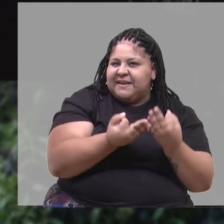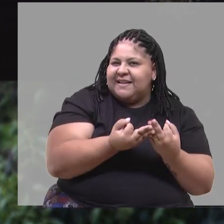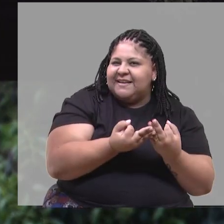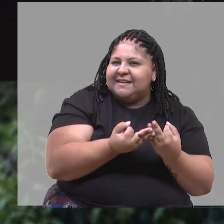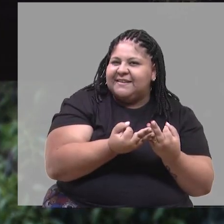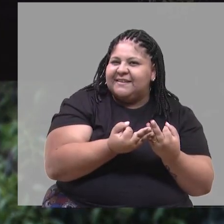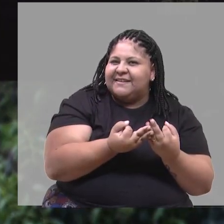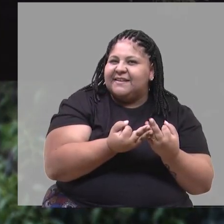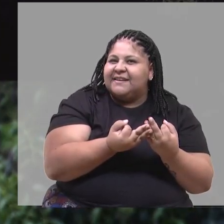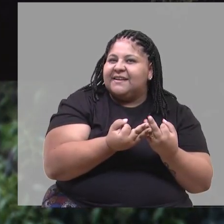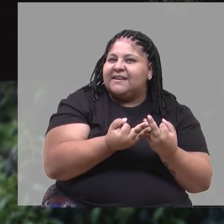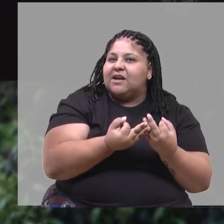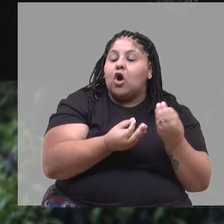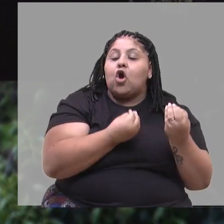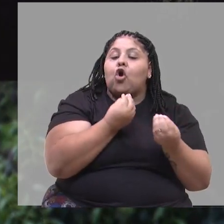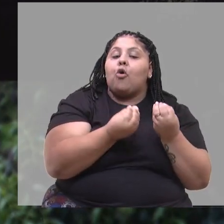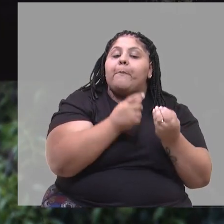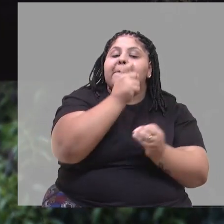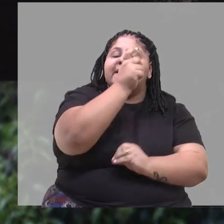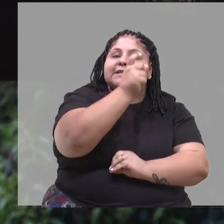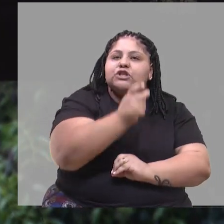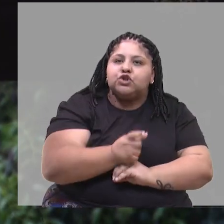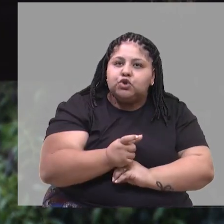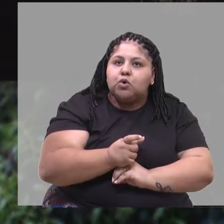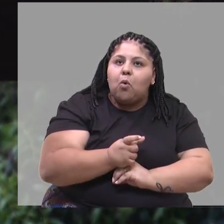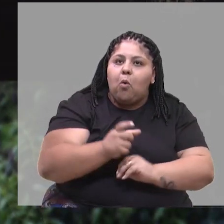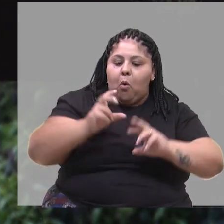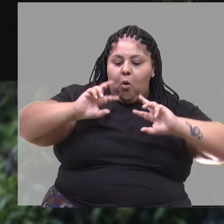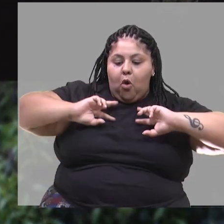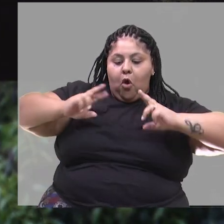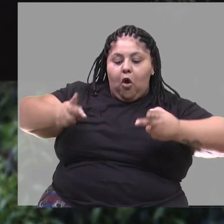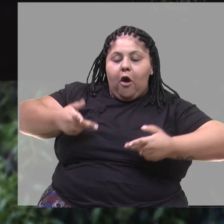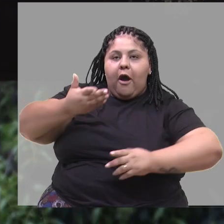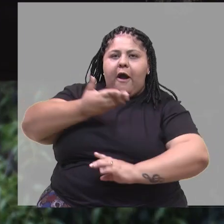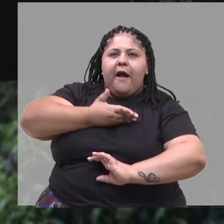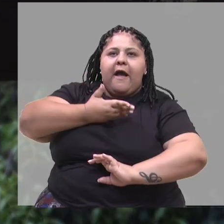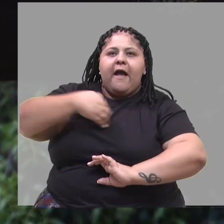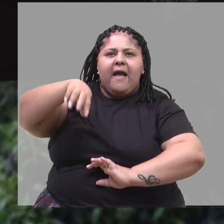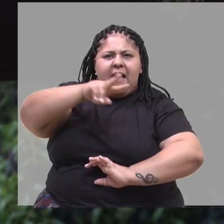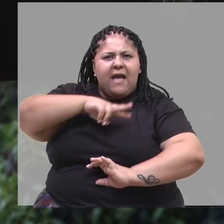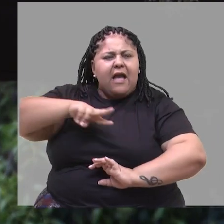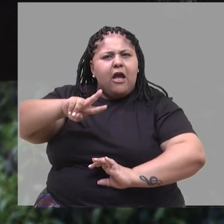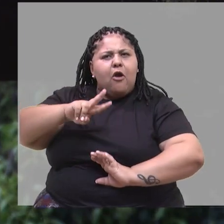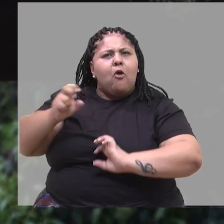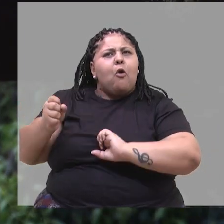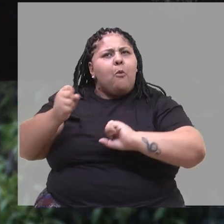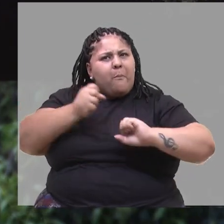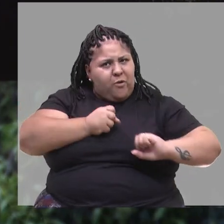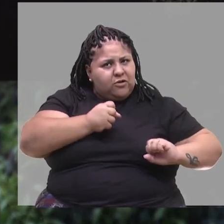família? Será que, como pessoa, como humano, como amigo, eu não posso me solidarizar e